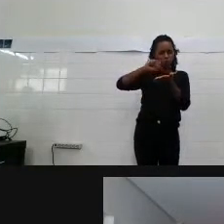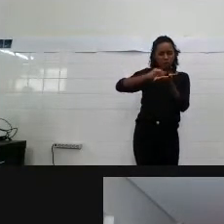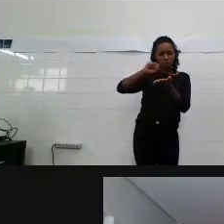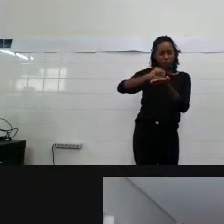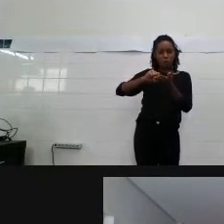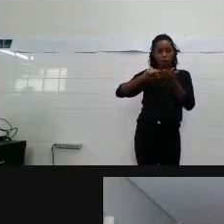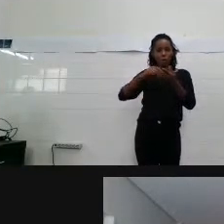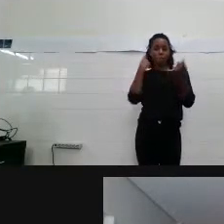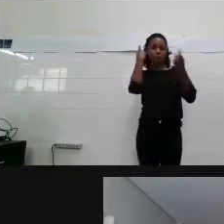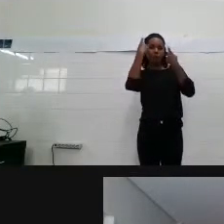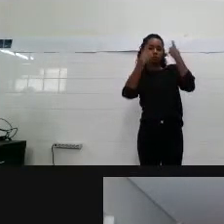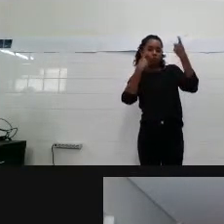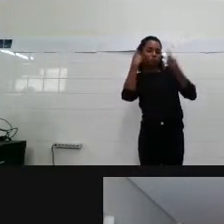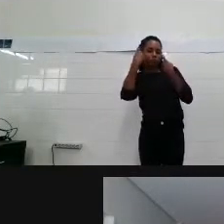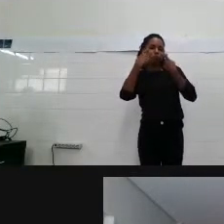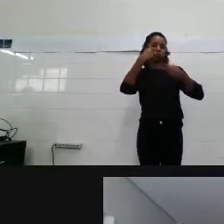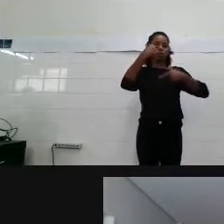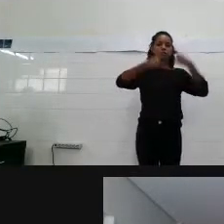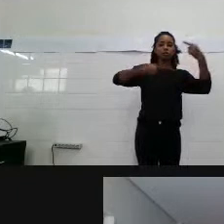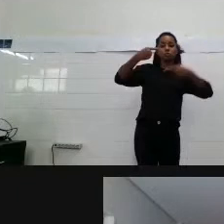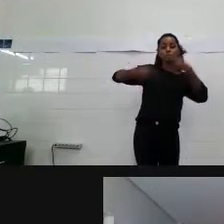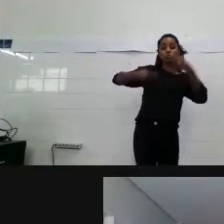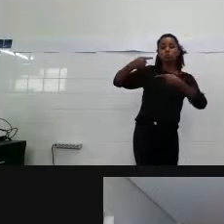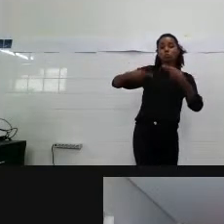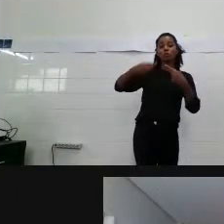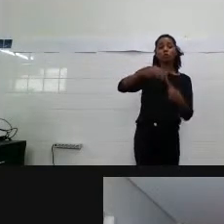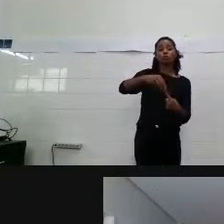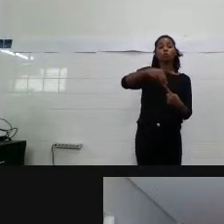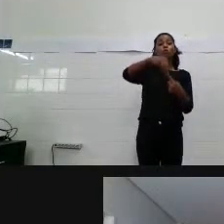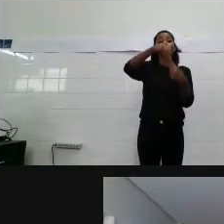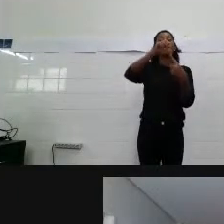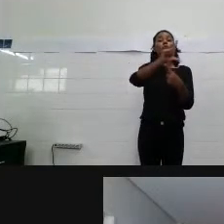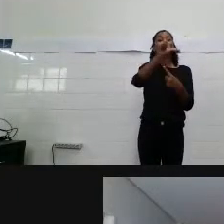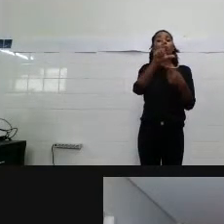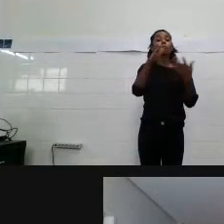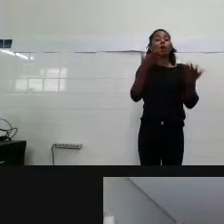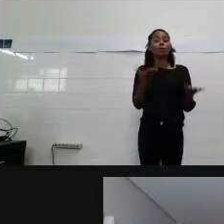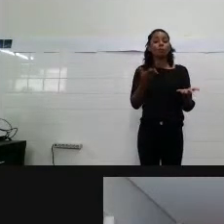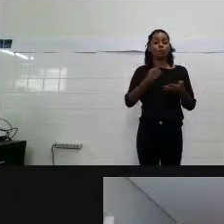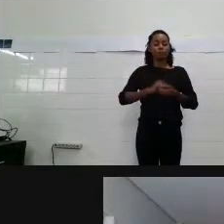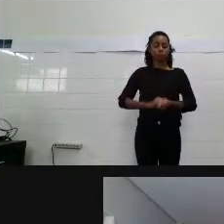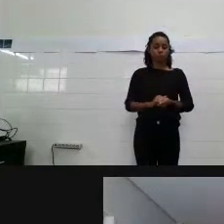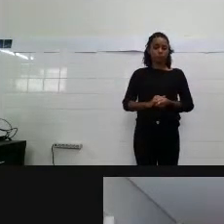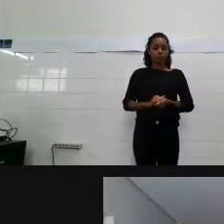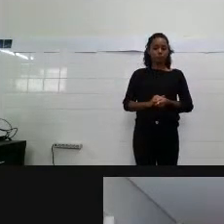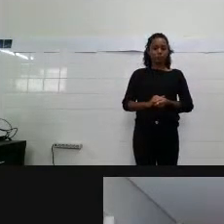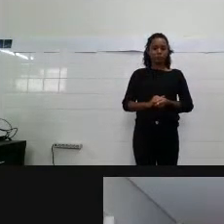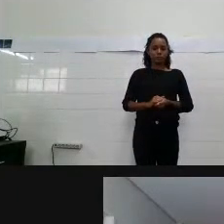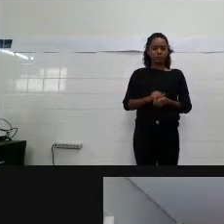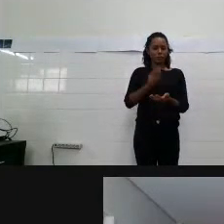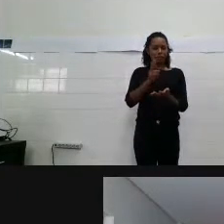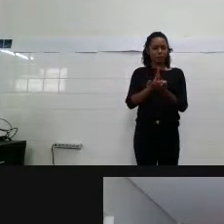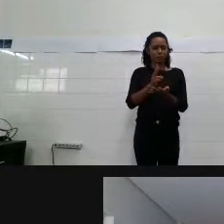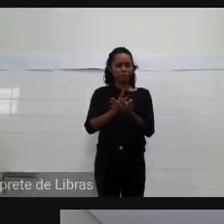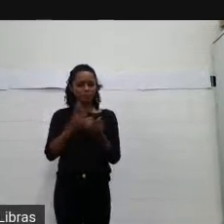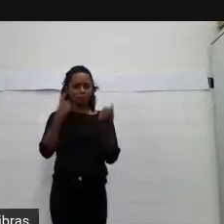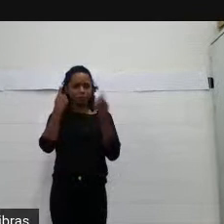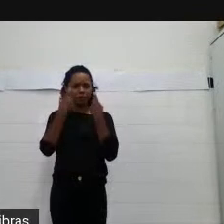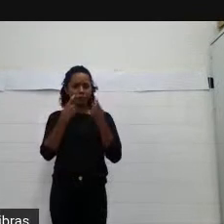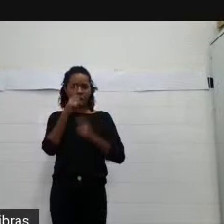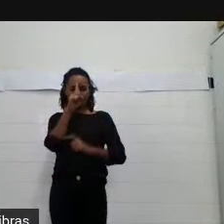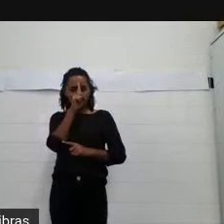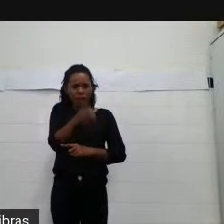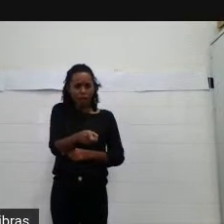devidas proporções. O Lima Barreto, no século XIX, sempre foi acusado de ser um escritor que não sabia